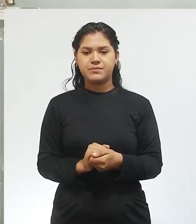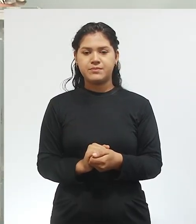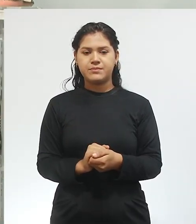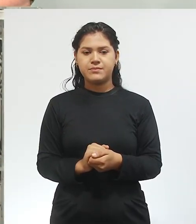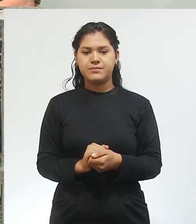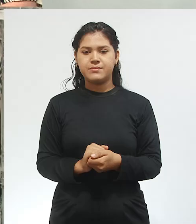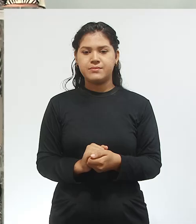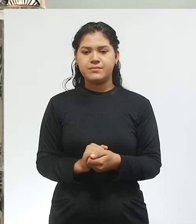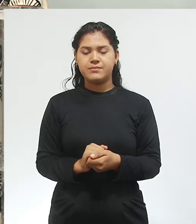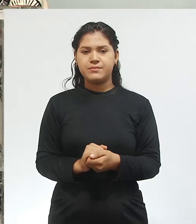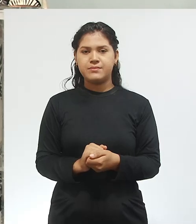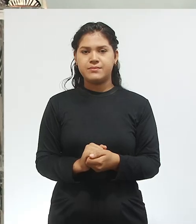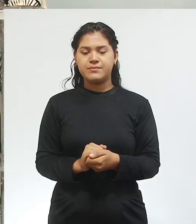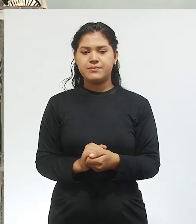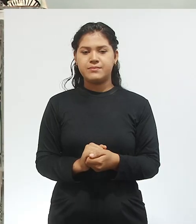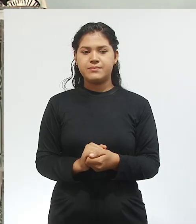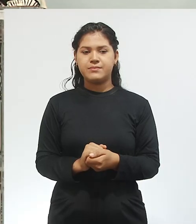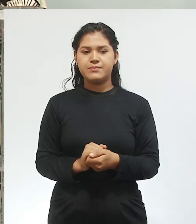plano.